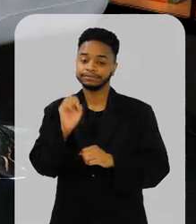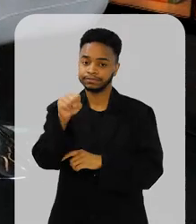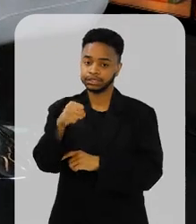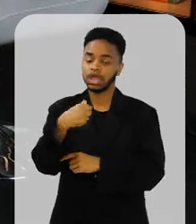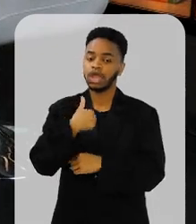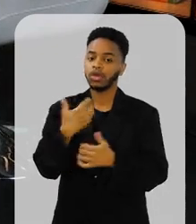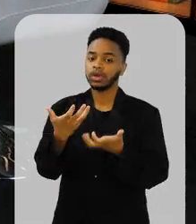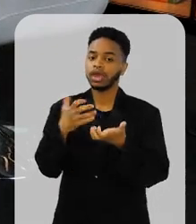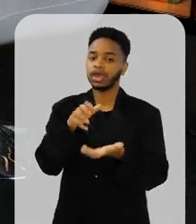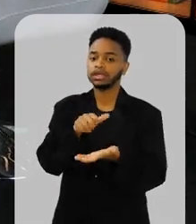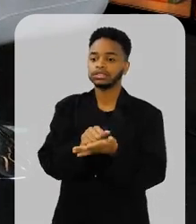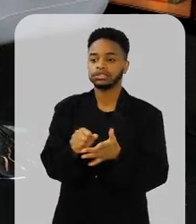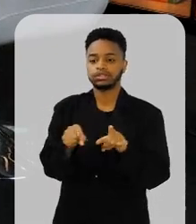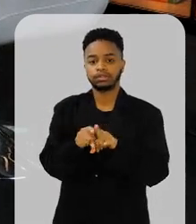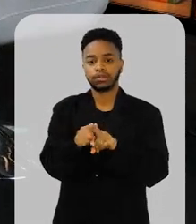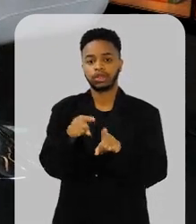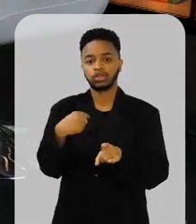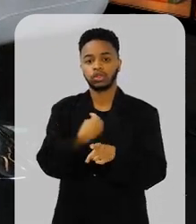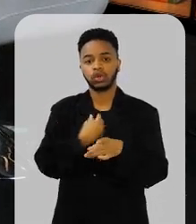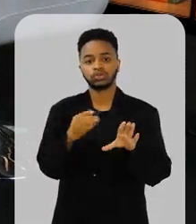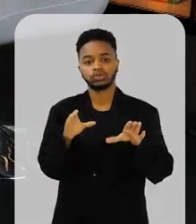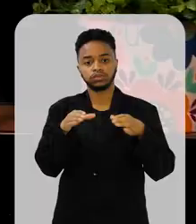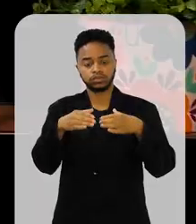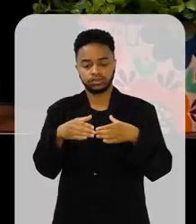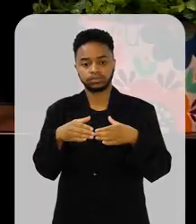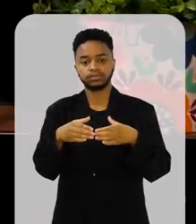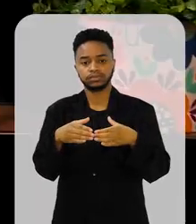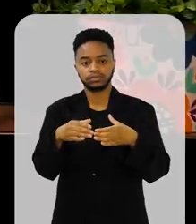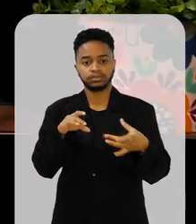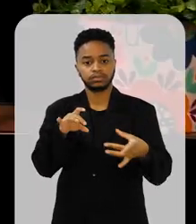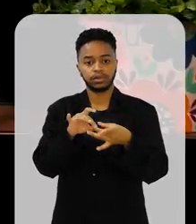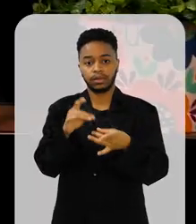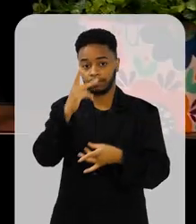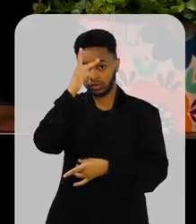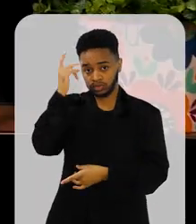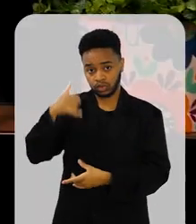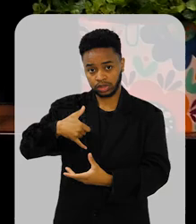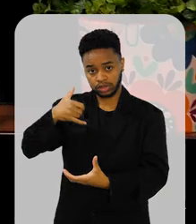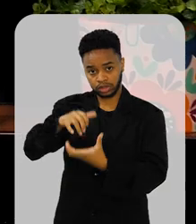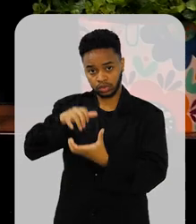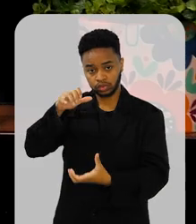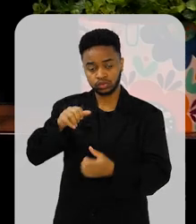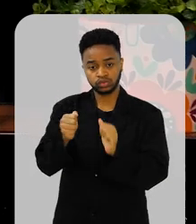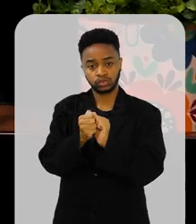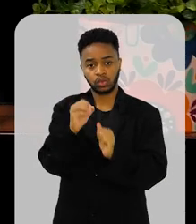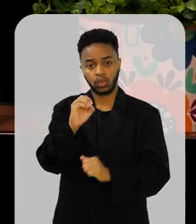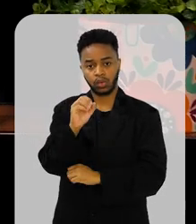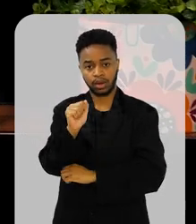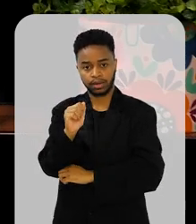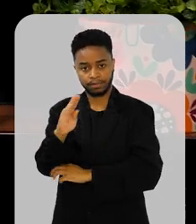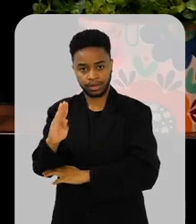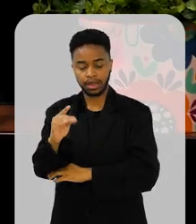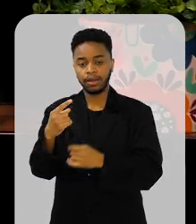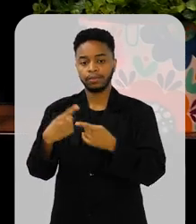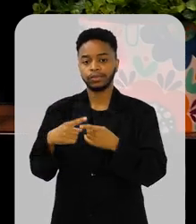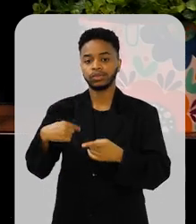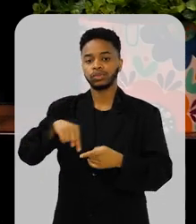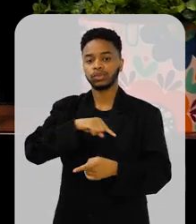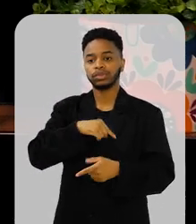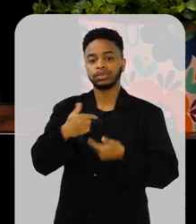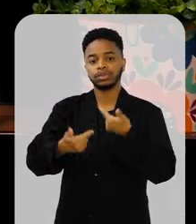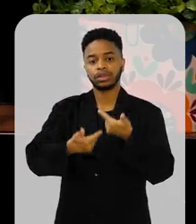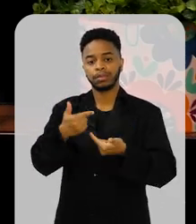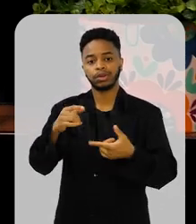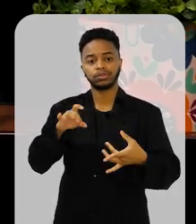também eu queria deixar registrado a nossa comissão da pessoa idosa, lá da Ordem dos Advogados. Nós